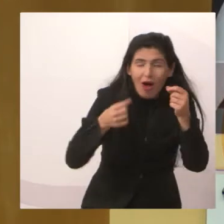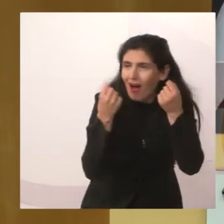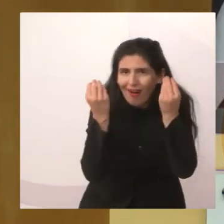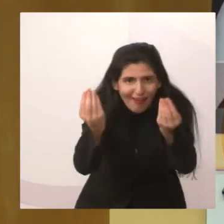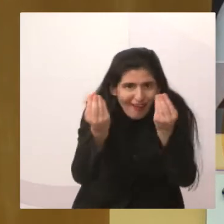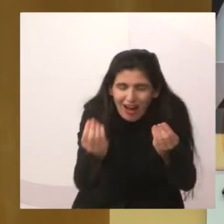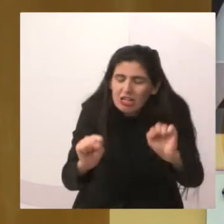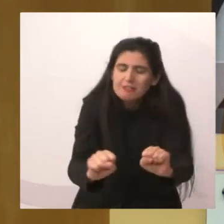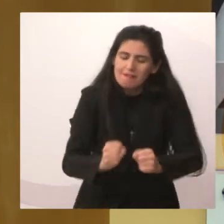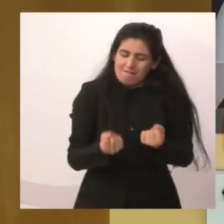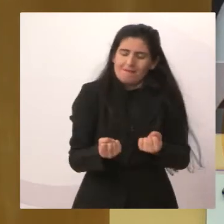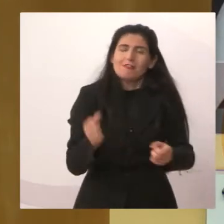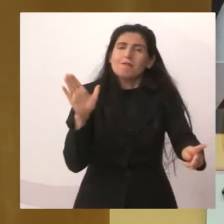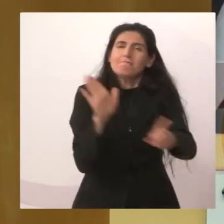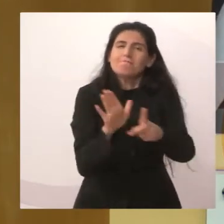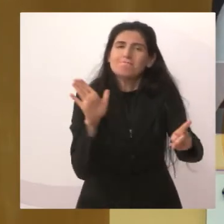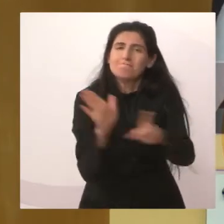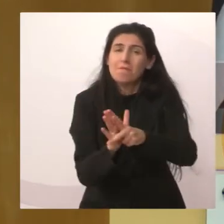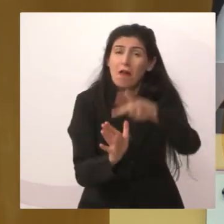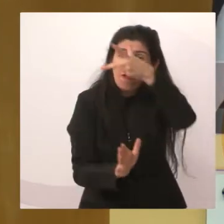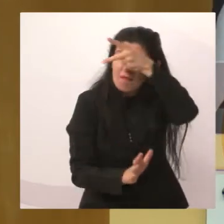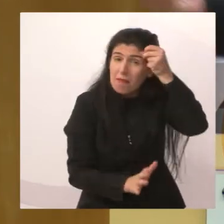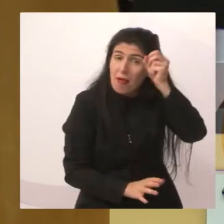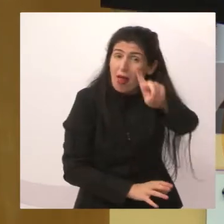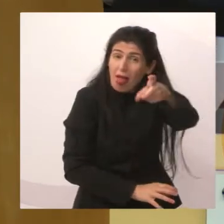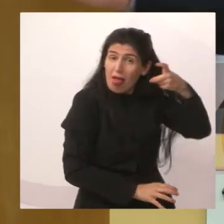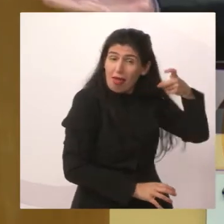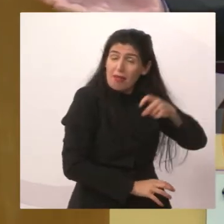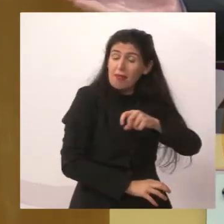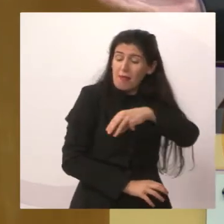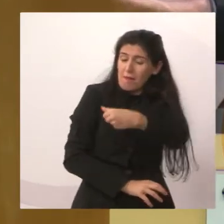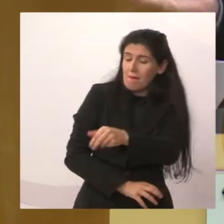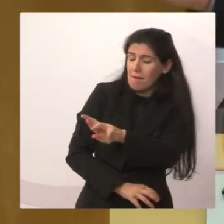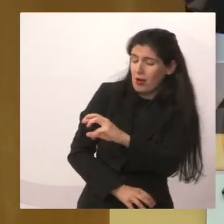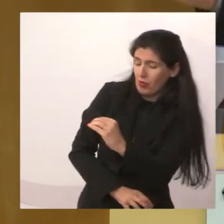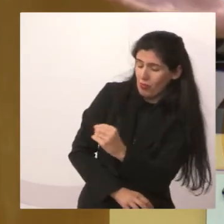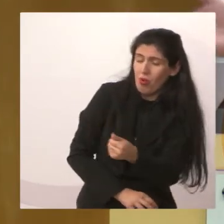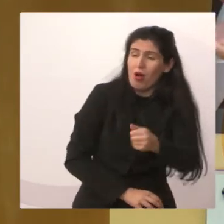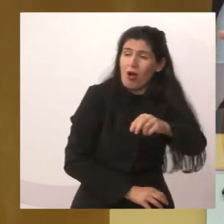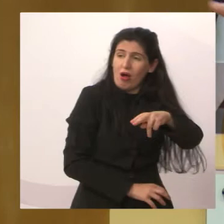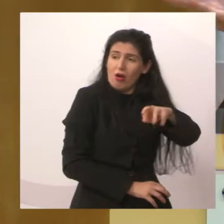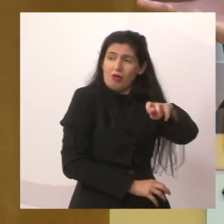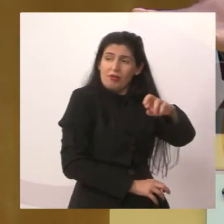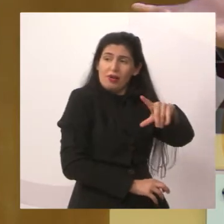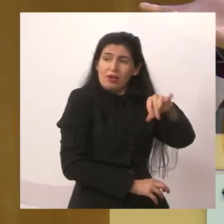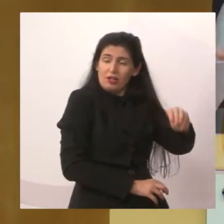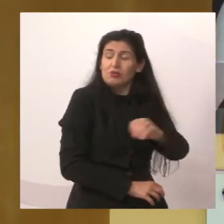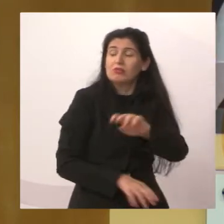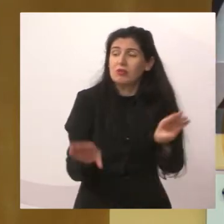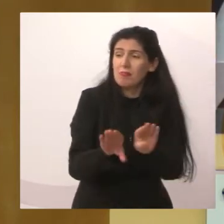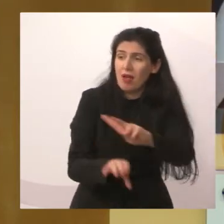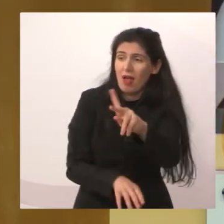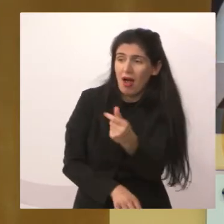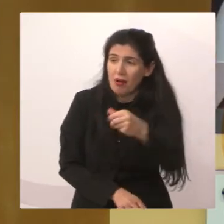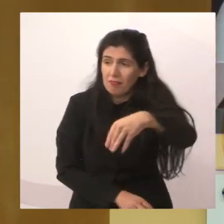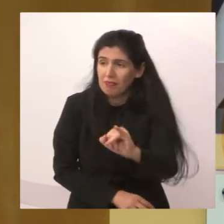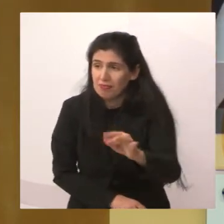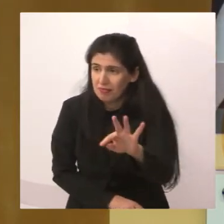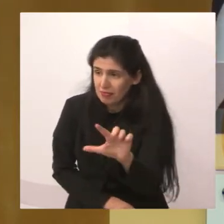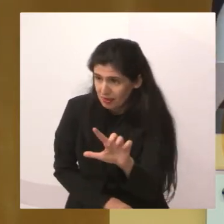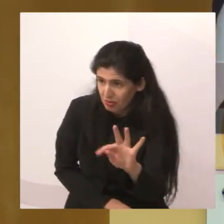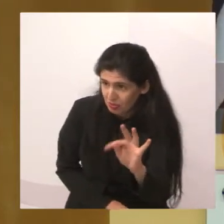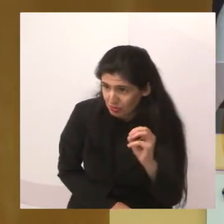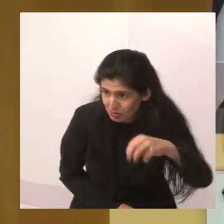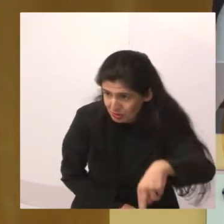ação de defesa do próprio Marco Aurélio e do próprio Hamilton, o processo é aberto, a gente pode até divulgar, é